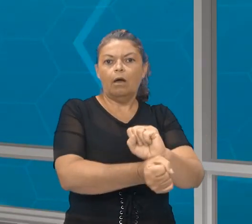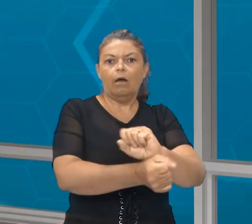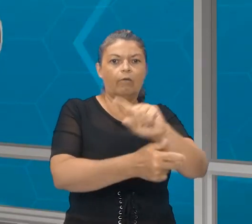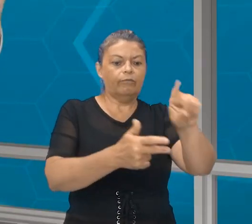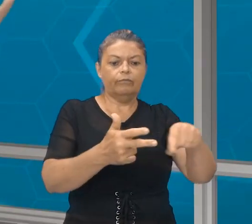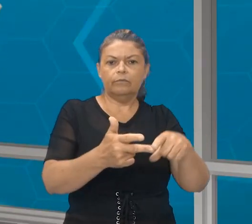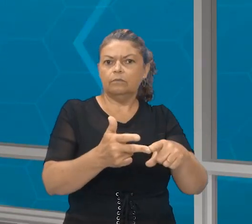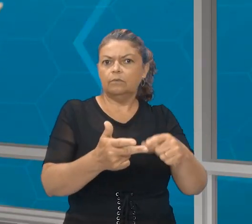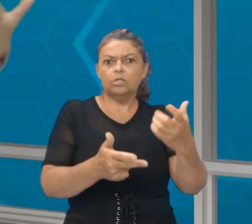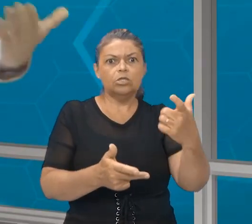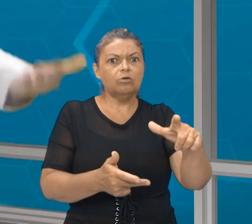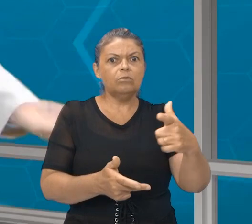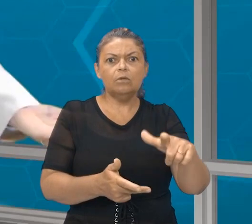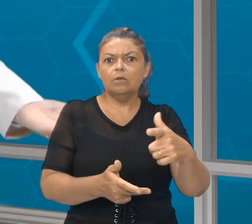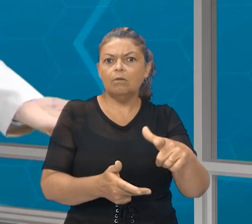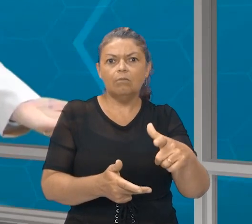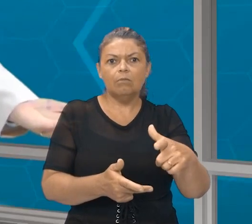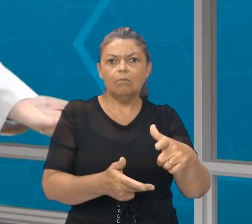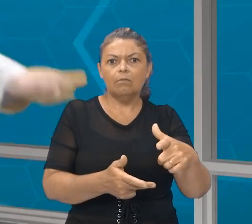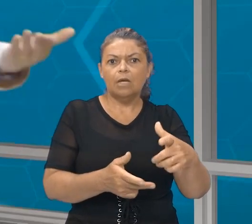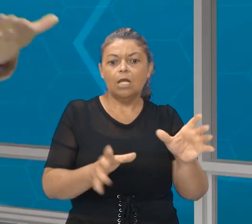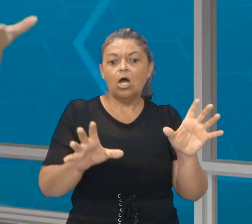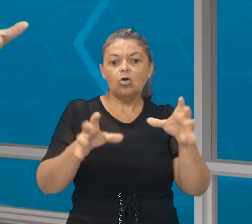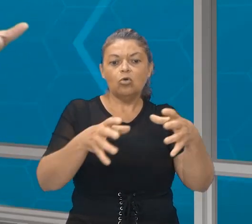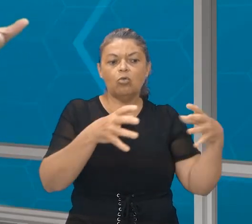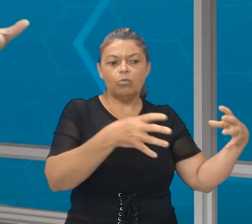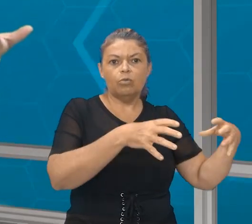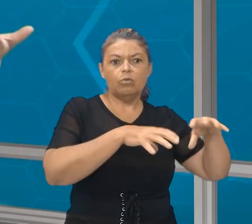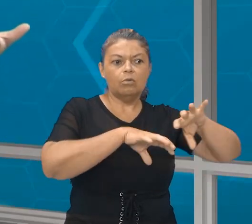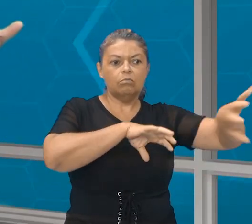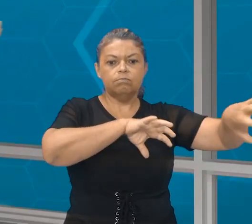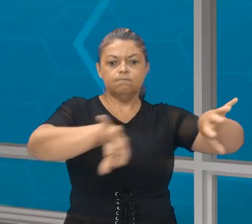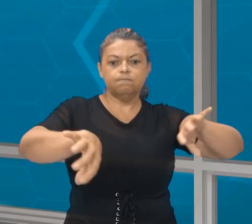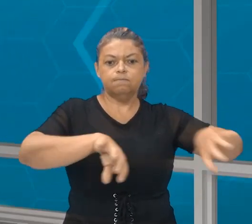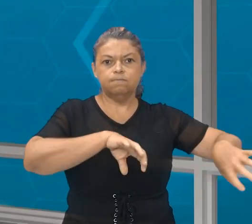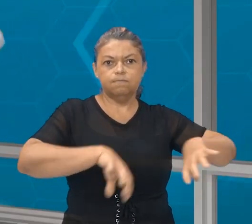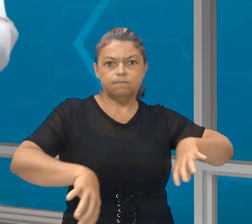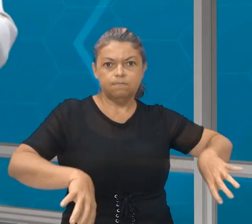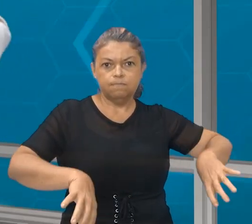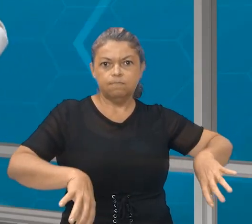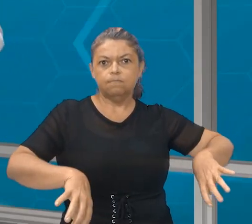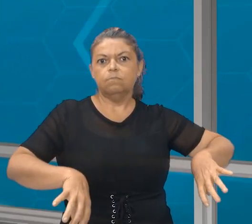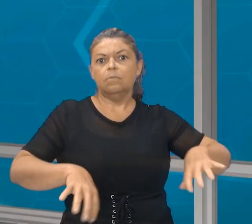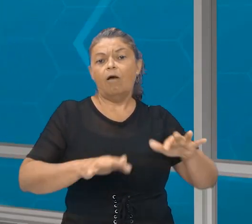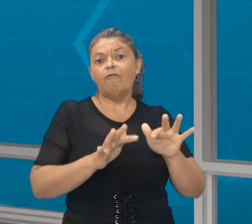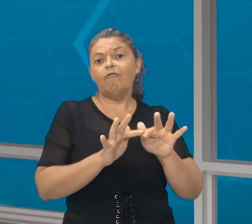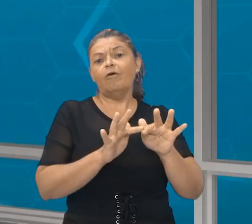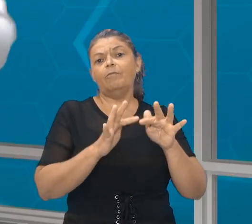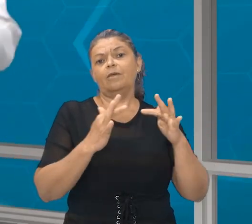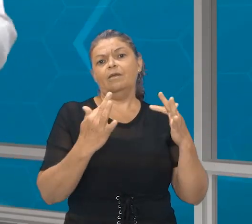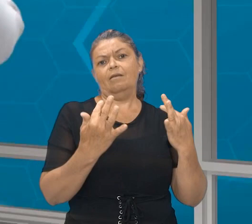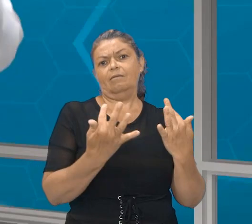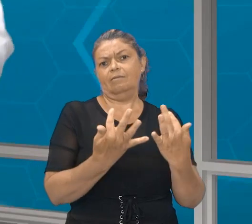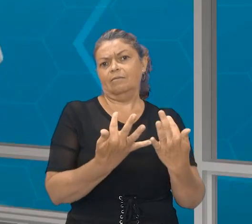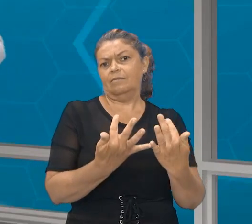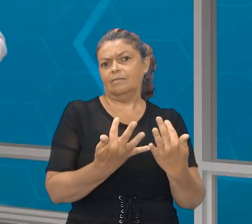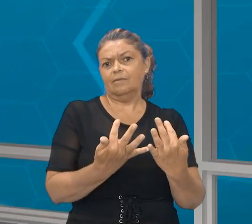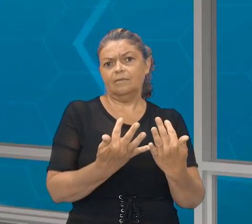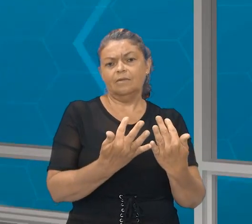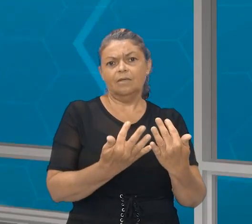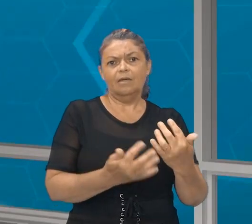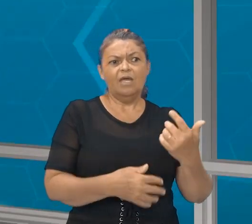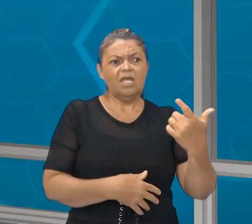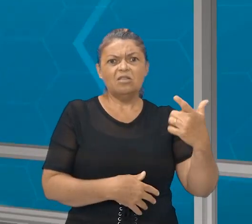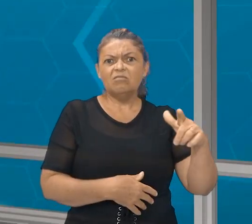não, eles eram divididos em clãs. Esses clãs, entendam, 2 pontinhos, famílias, e não havia